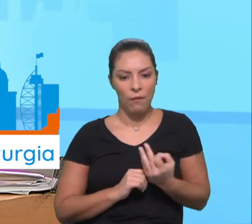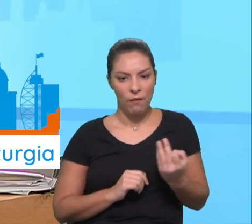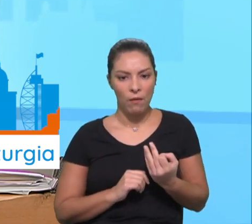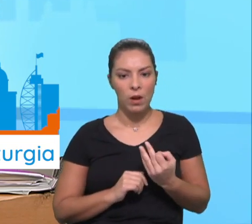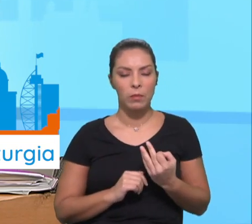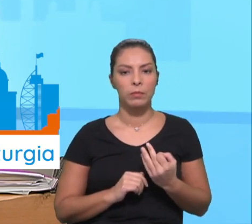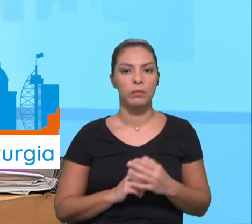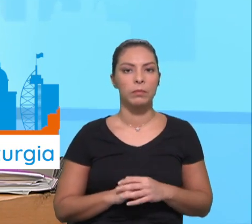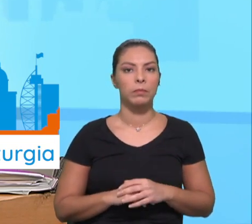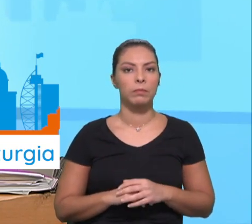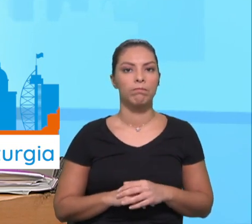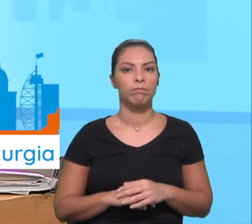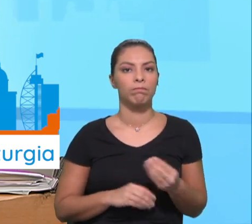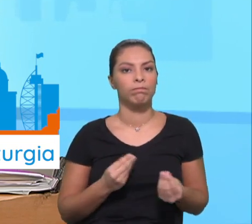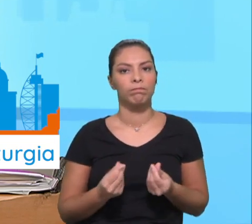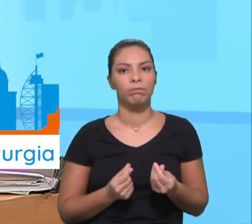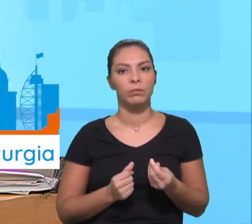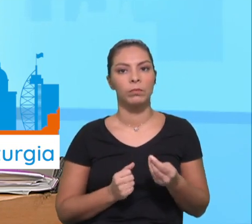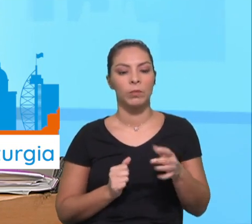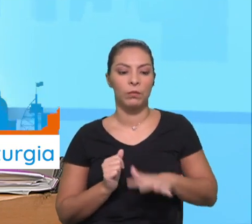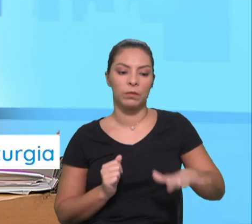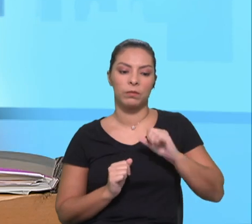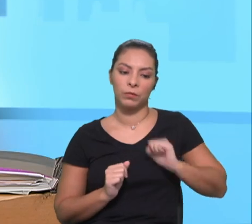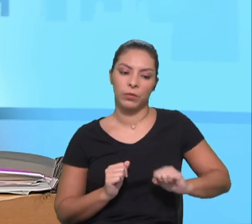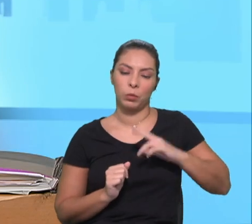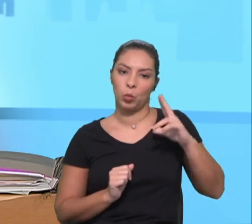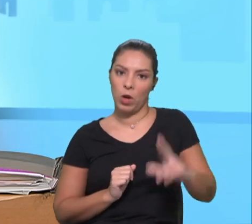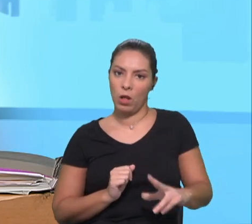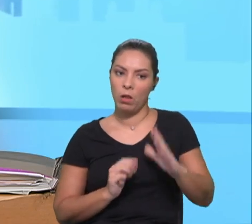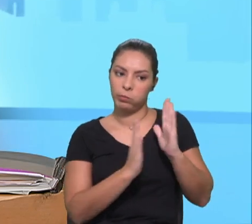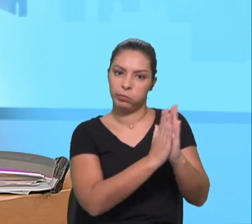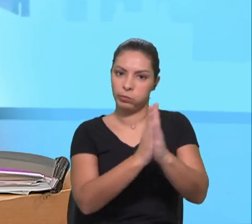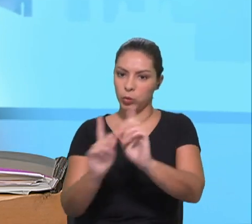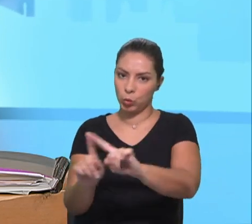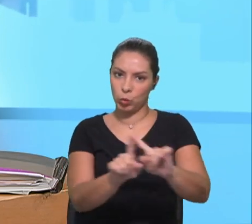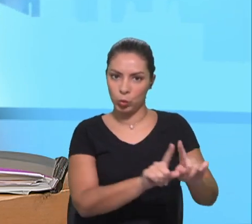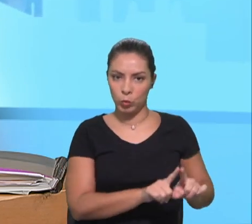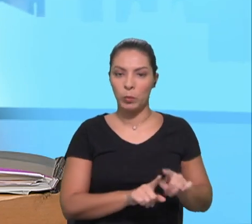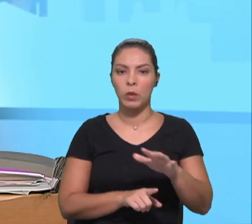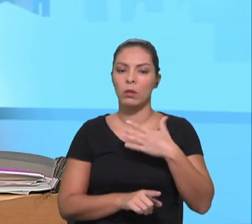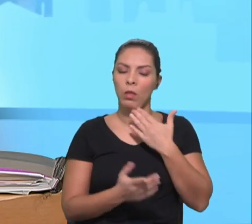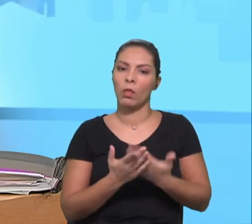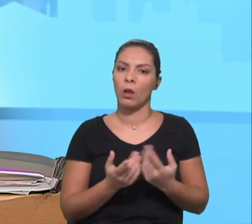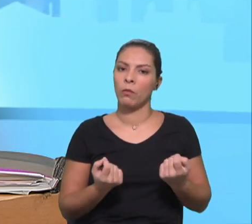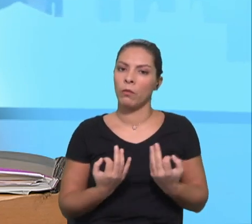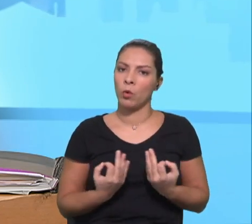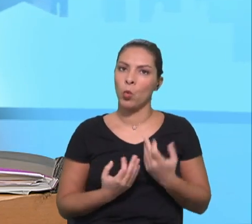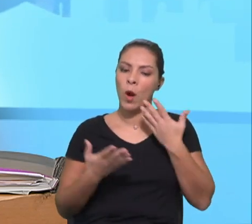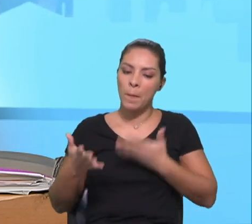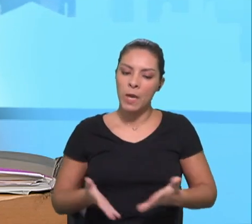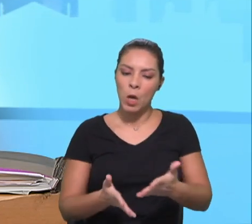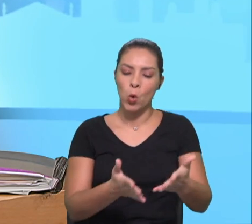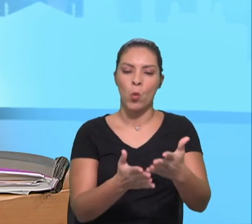em Portugal, no âmbito da Igreja em Portugal, e no fundo é para dar início a um caminho, a um